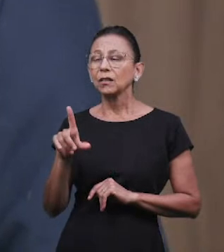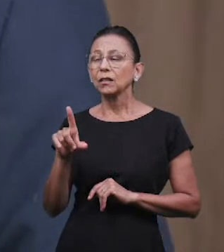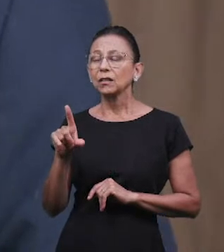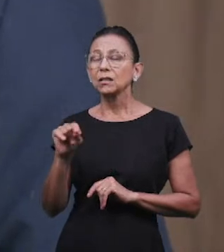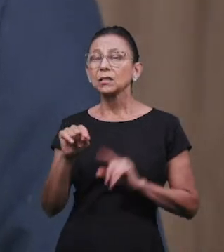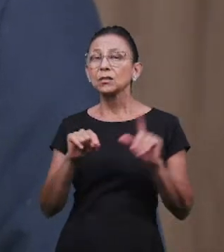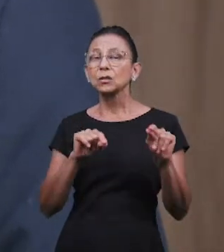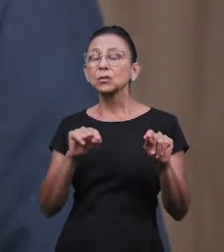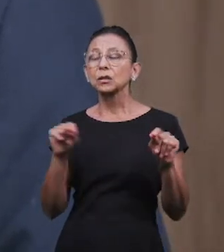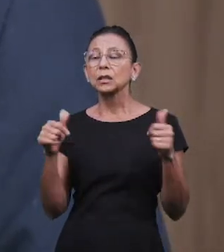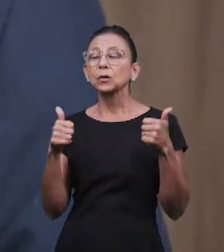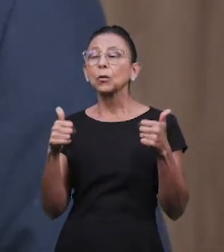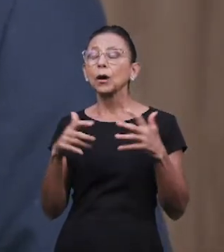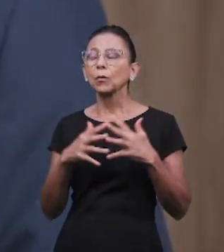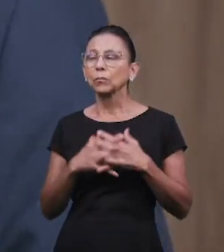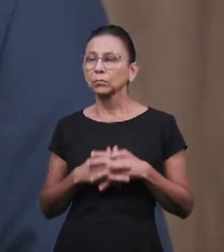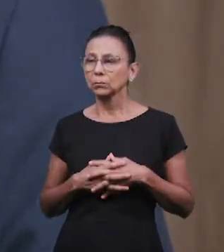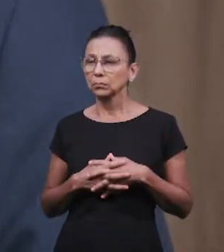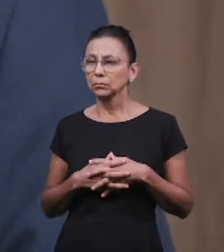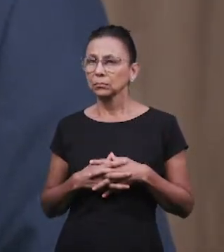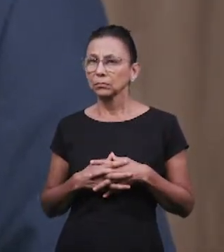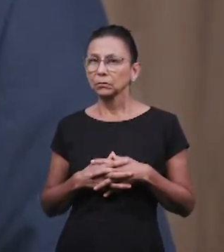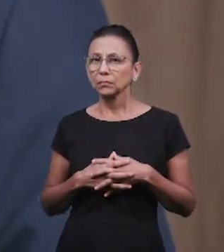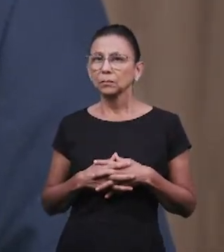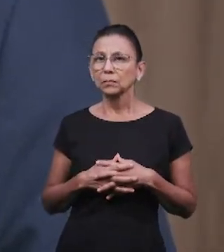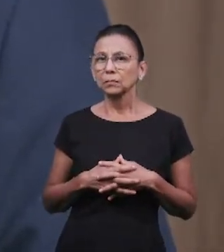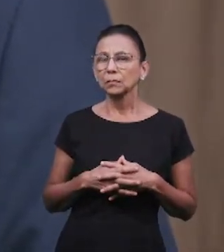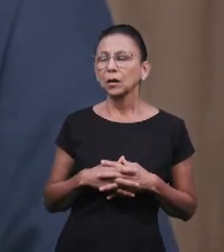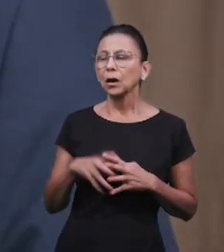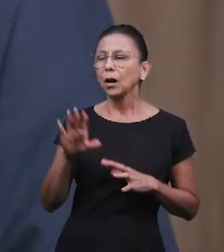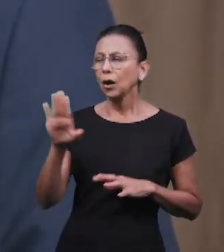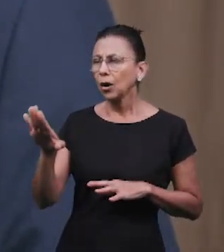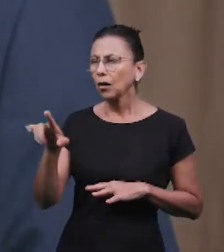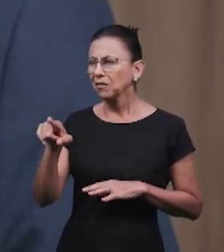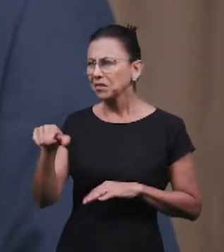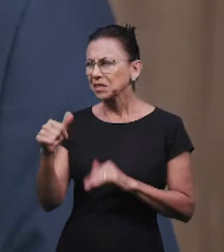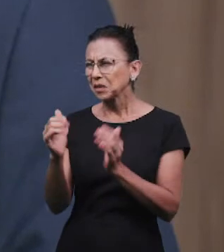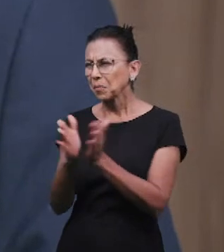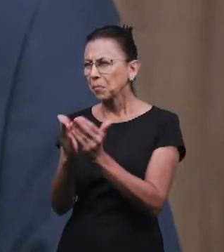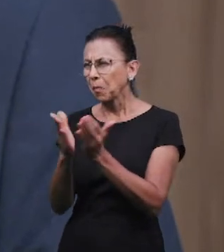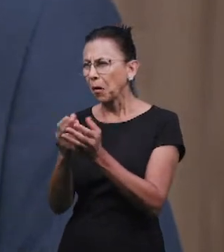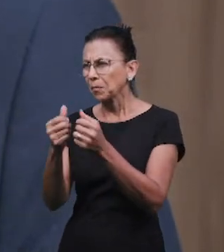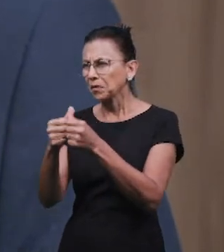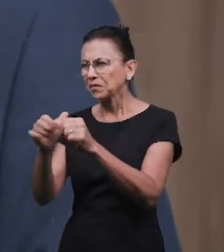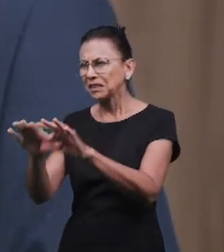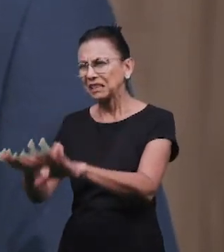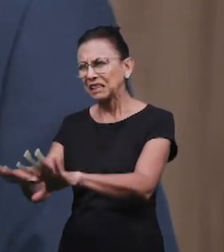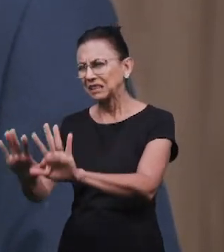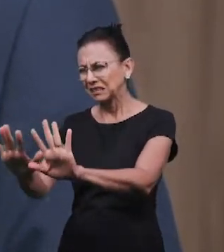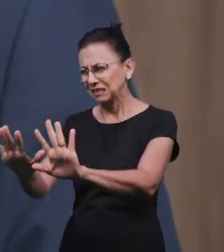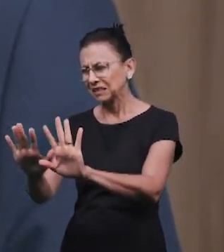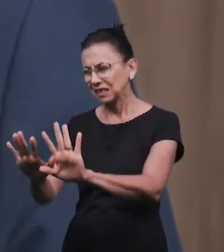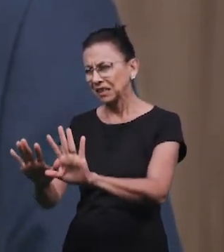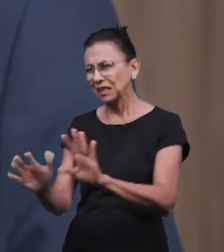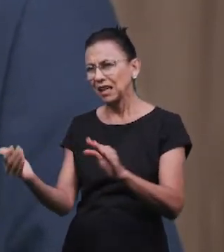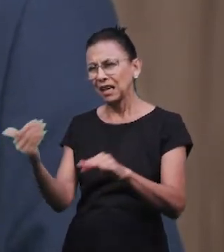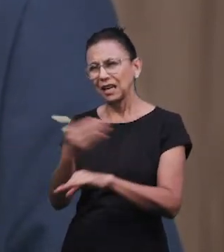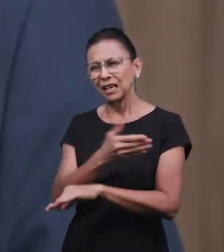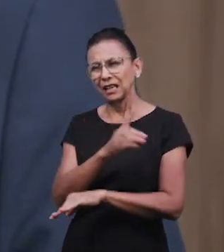num lugar de honra, né? E disseres ao pobre, tu fica aí em pé mesmo, e assenta debaixo do